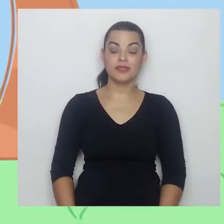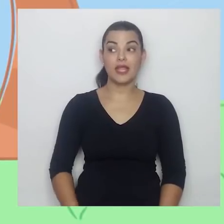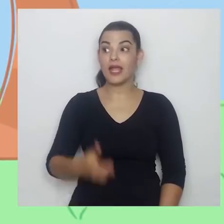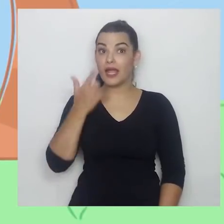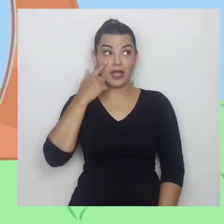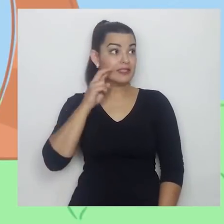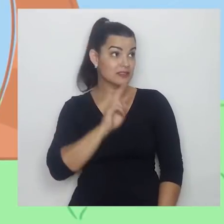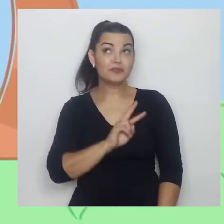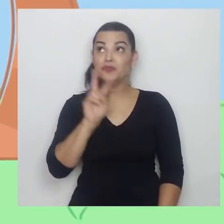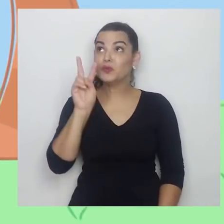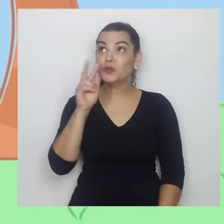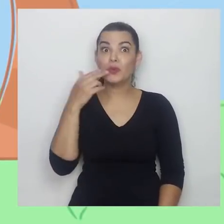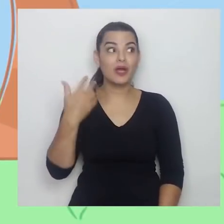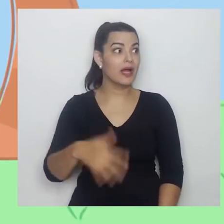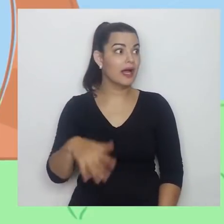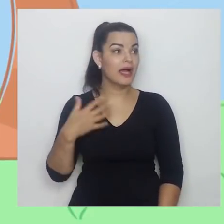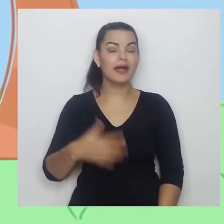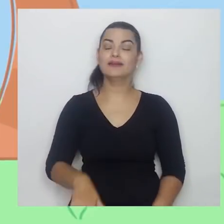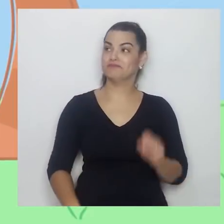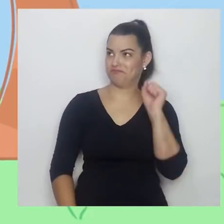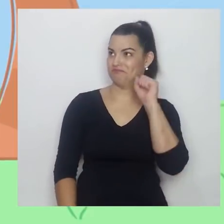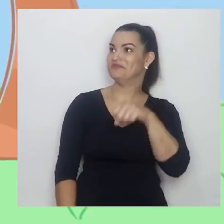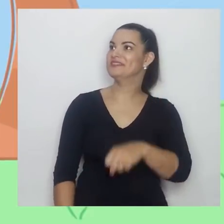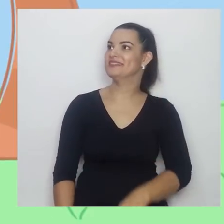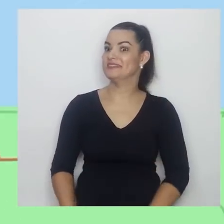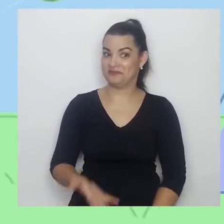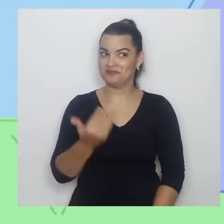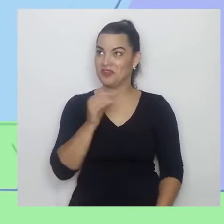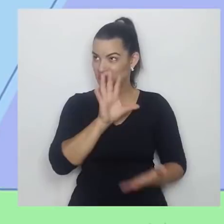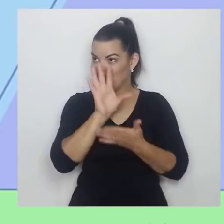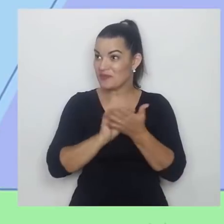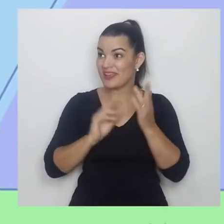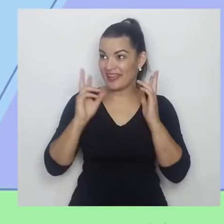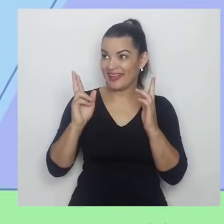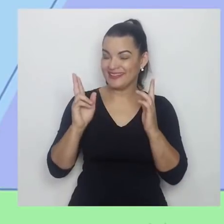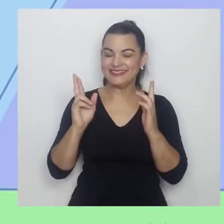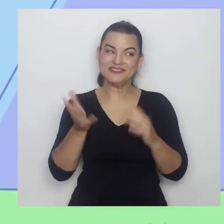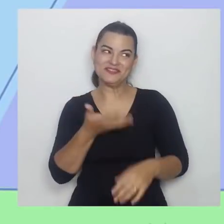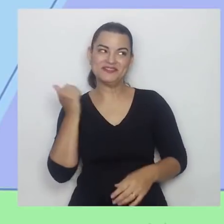Você viu aquilo? Eu vi! Vamos fazer como ele? Vamos!